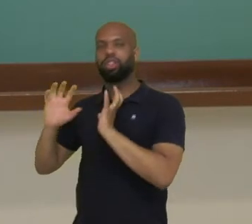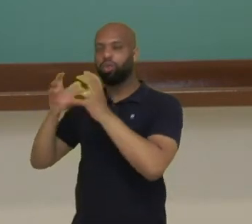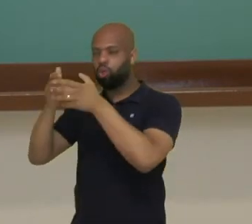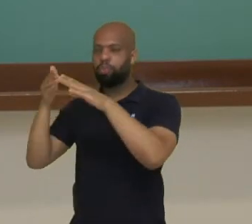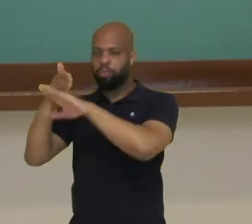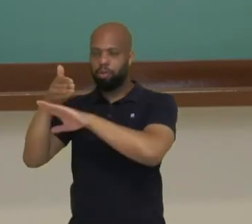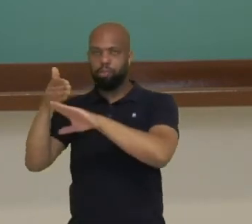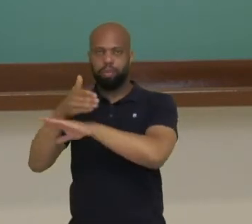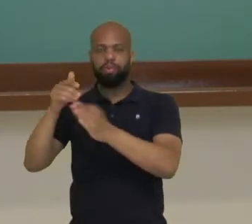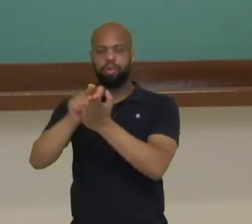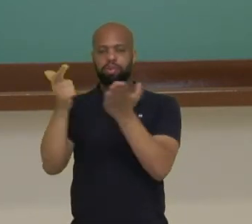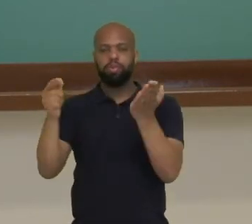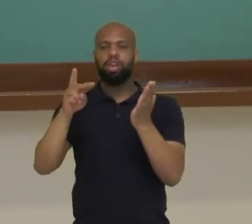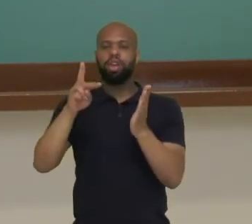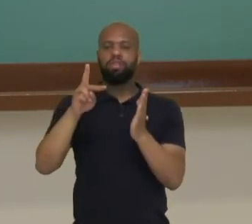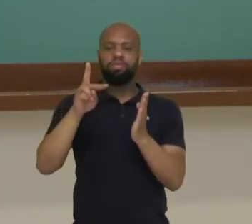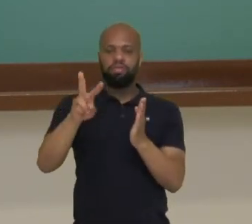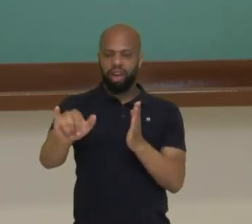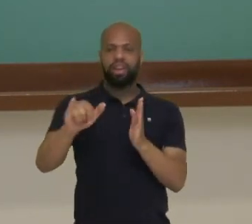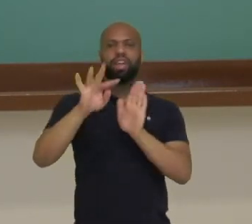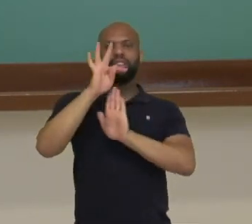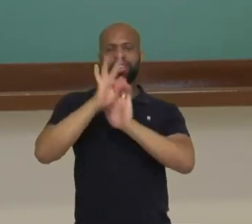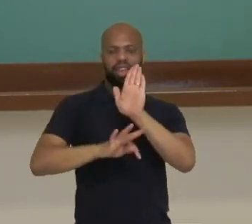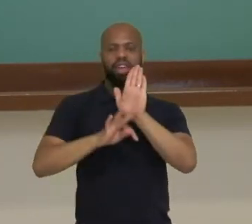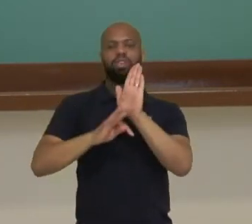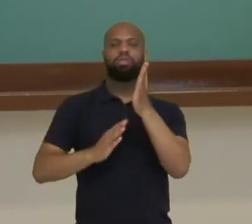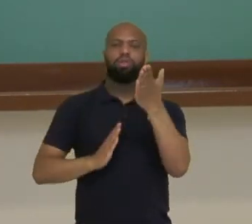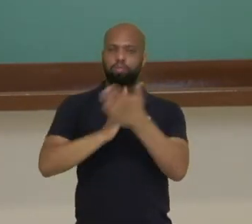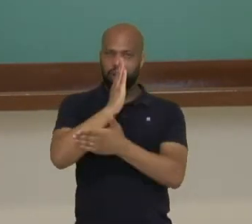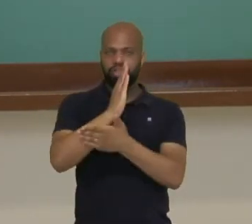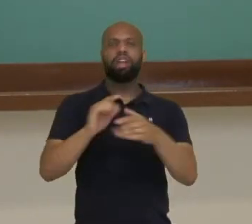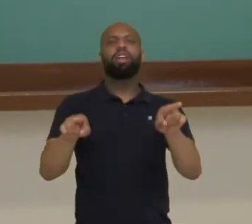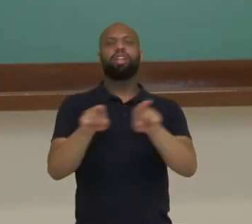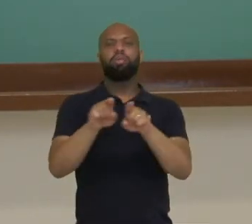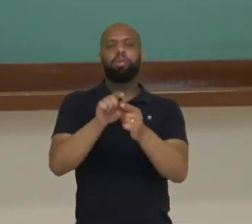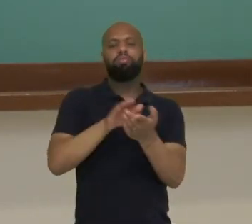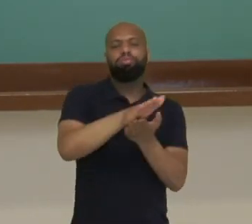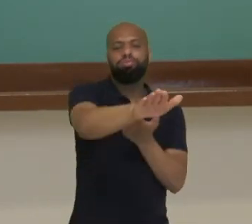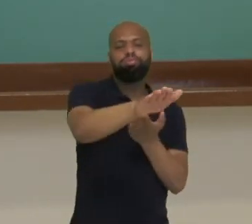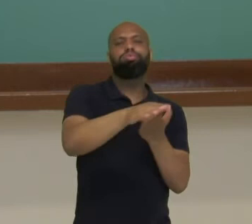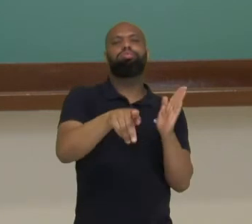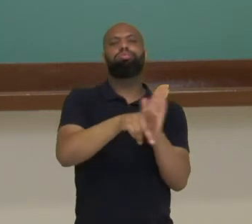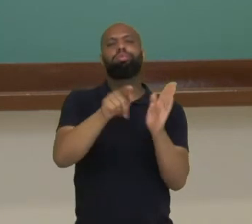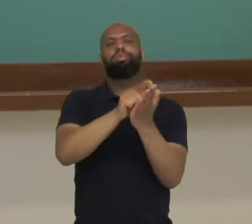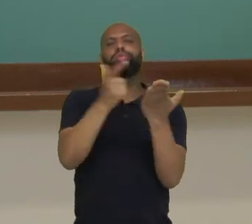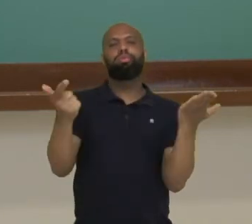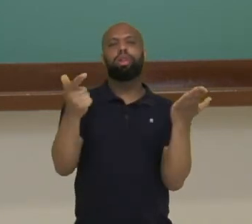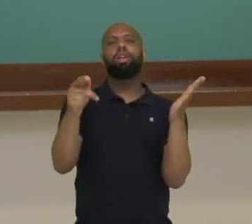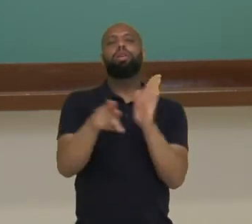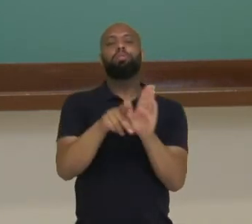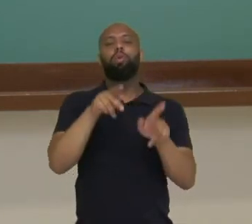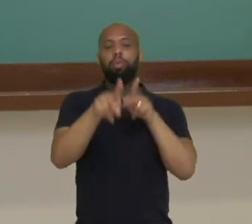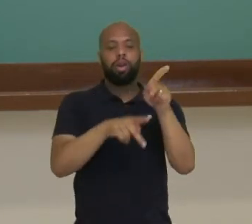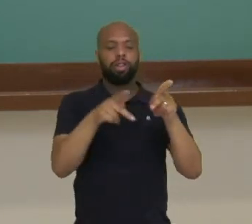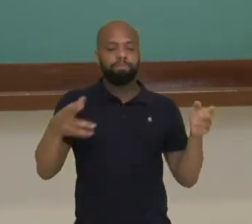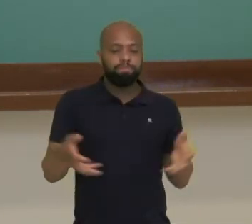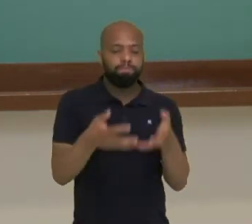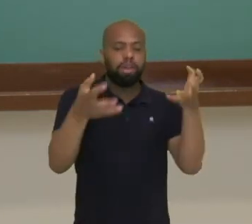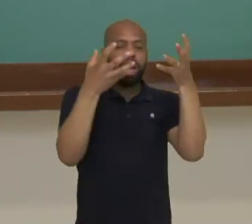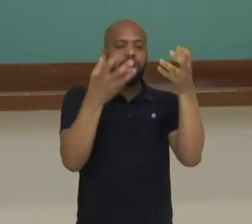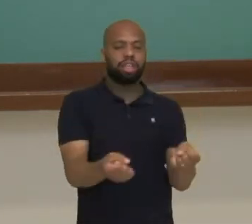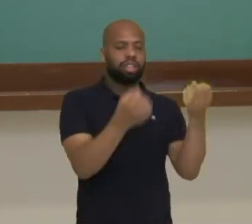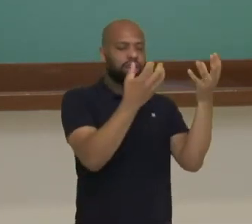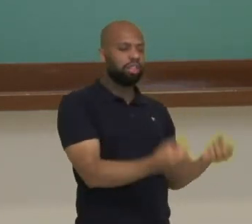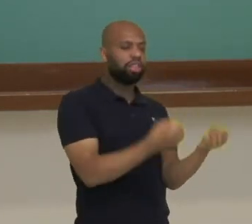colocar textos, vão publicar, né, reportagens, coisas falando para a população, incitando a população a aceitar